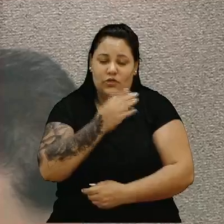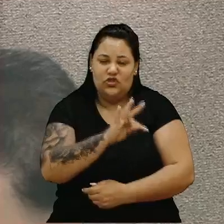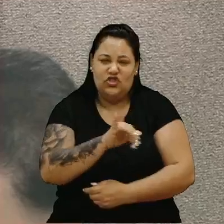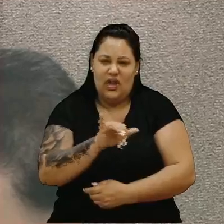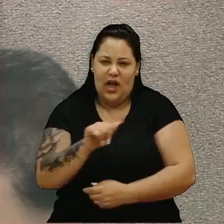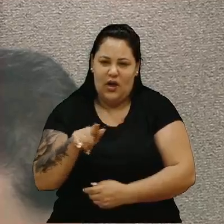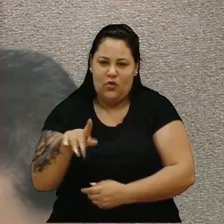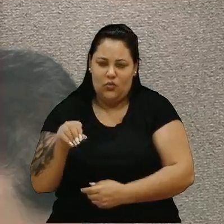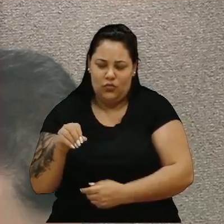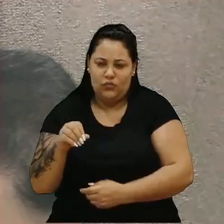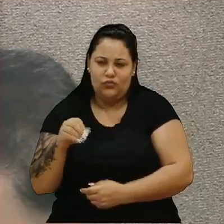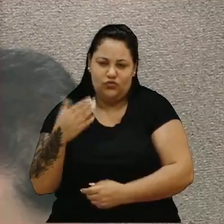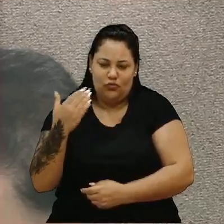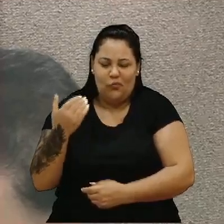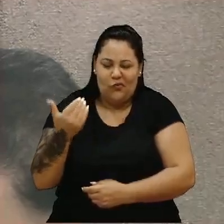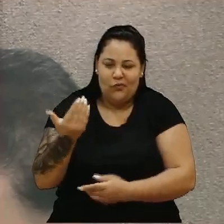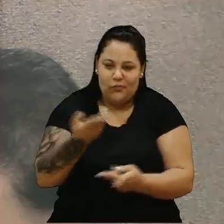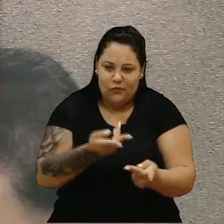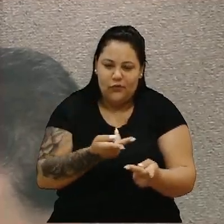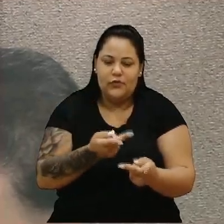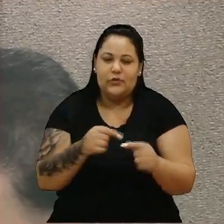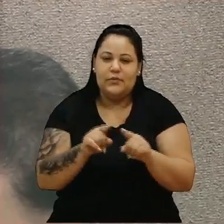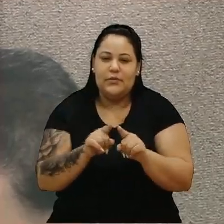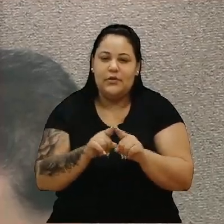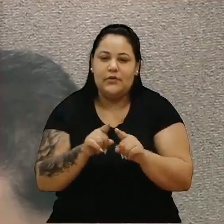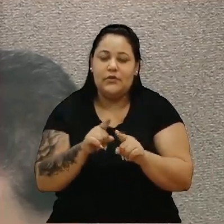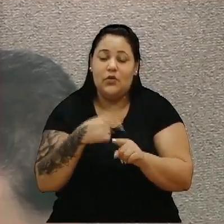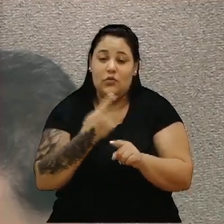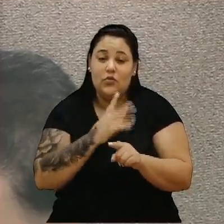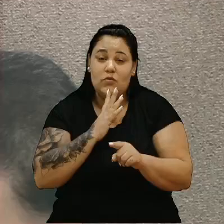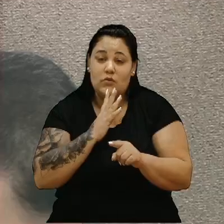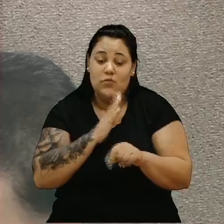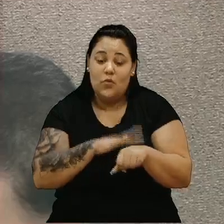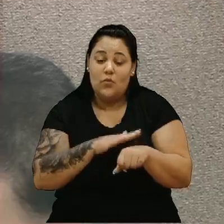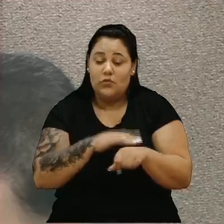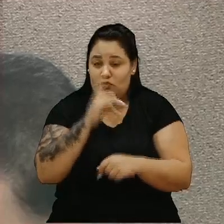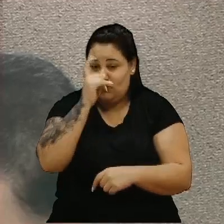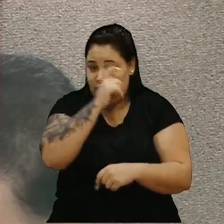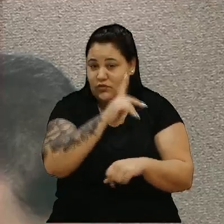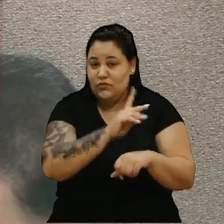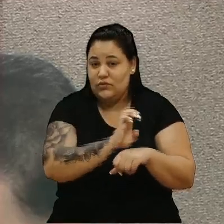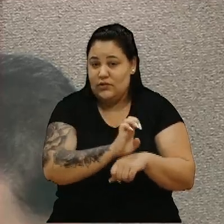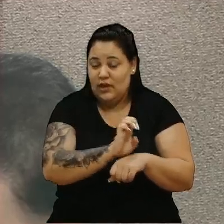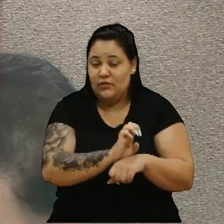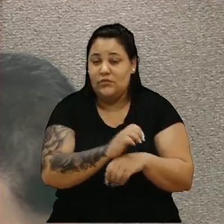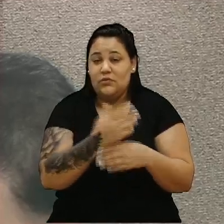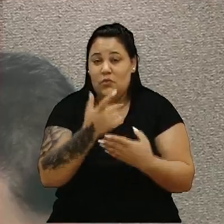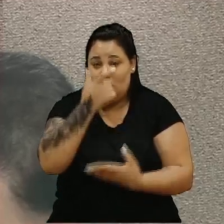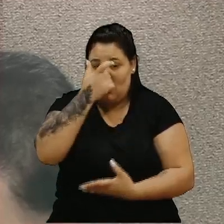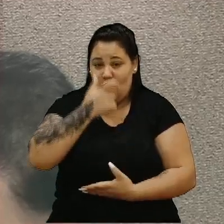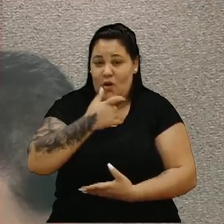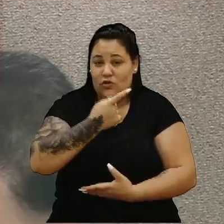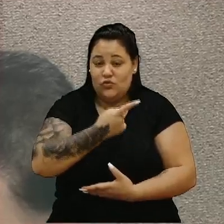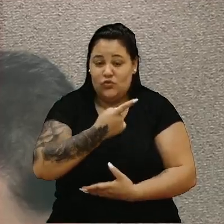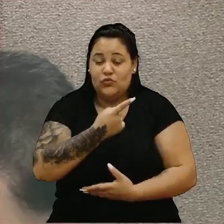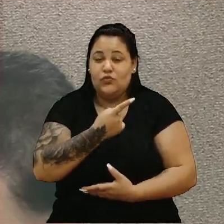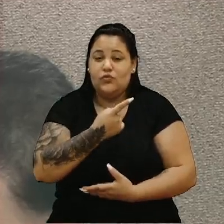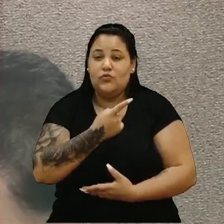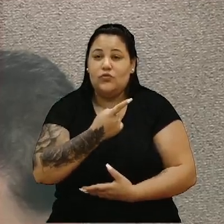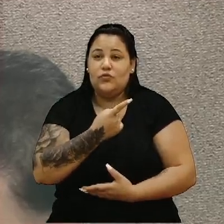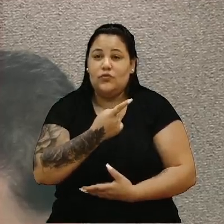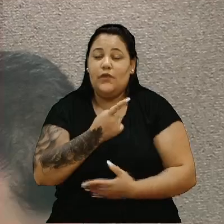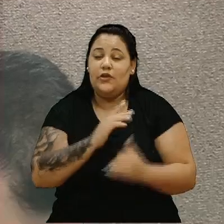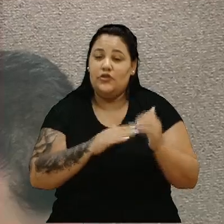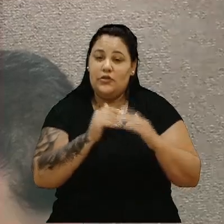nosso estado e do nosso país, né? Então eu acredito que o senhor irá desenvolver na presidência da Microempa aquilo que o senhor fez